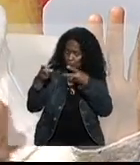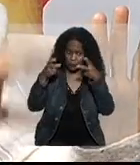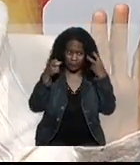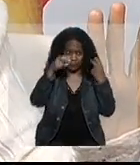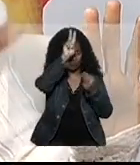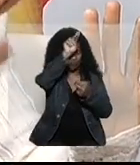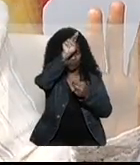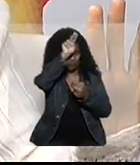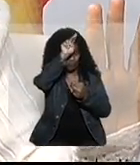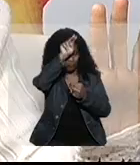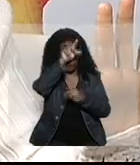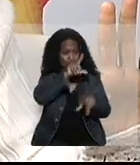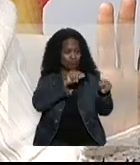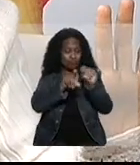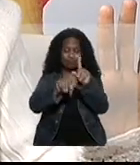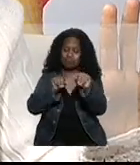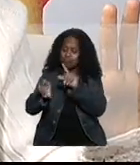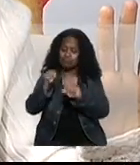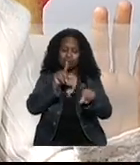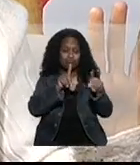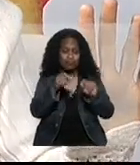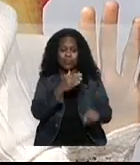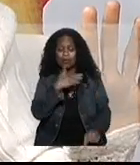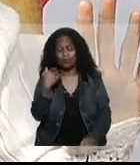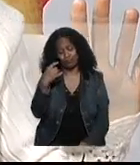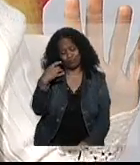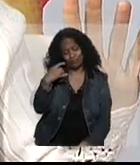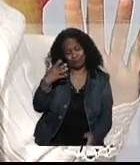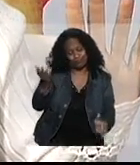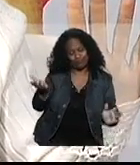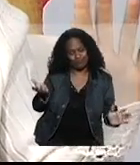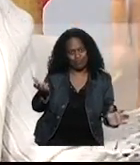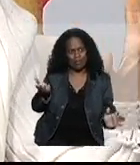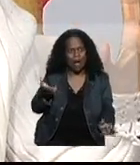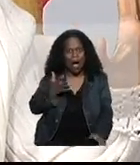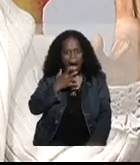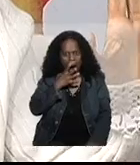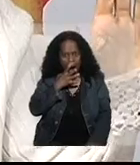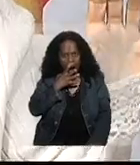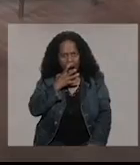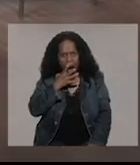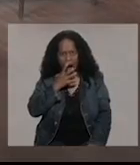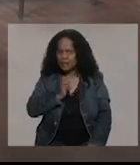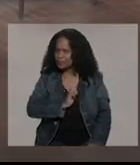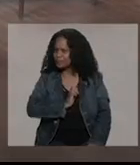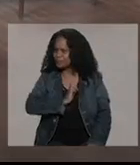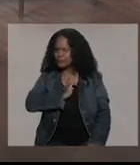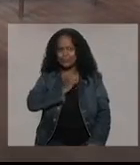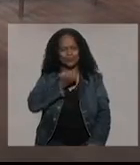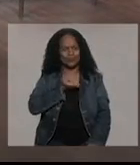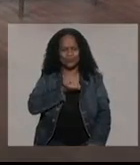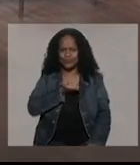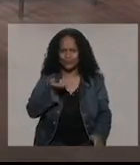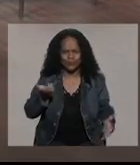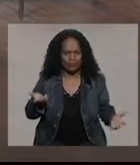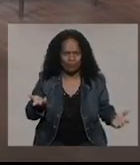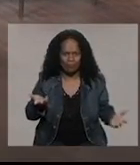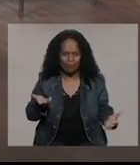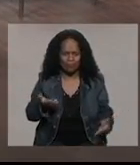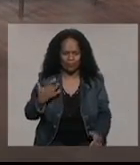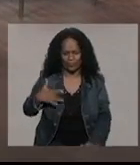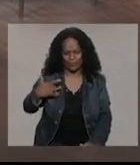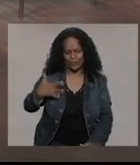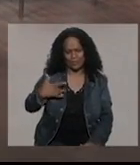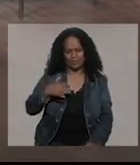dona Baratinha, escolheu e morreu sozinha. Nossa, gente, que horror, meu Deus do céu. Coitado